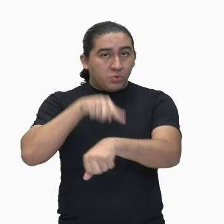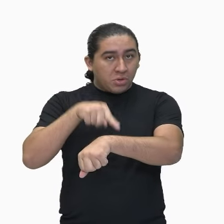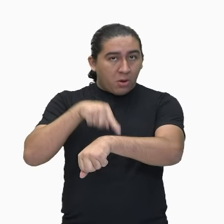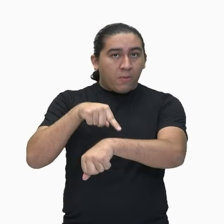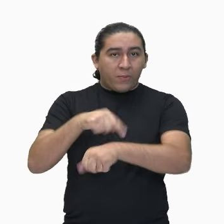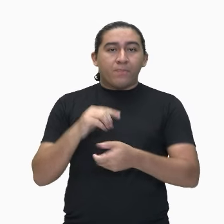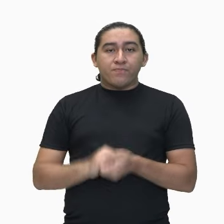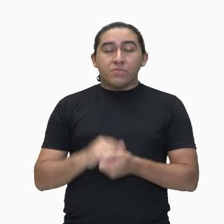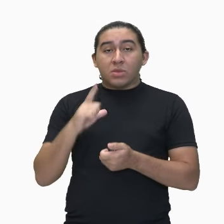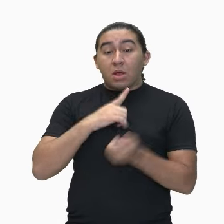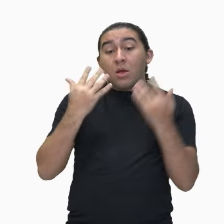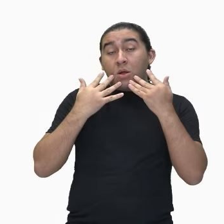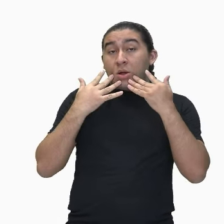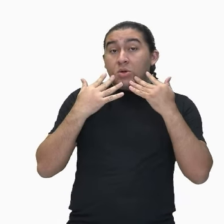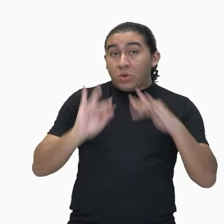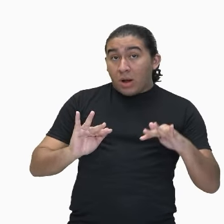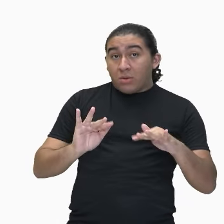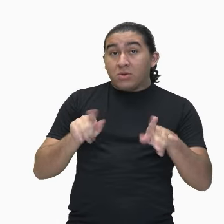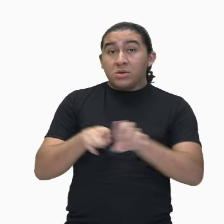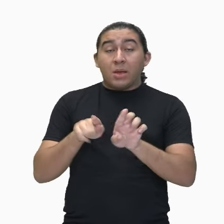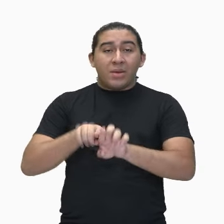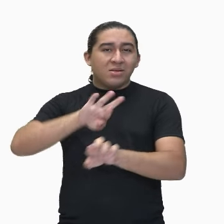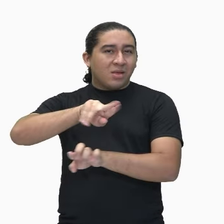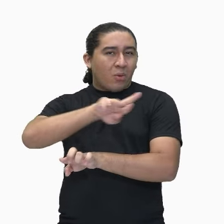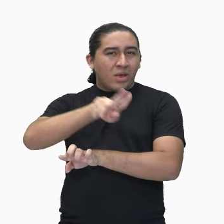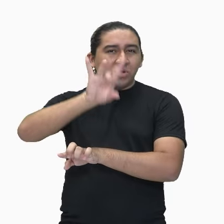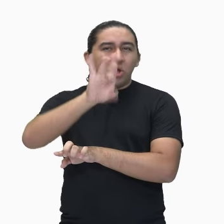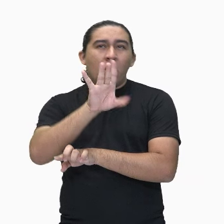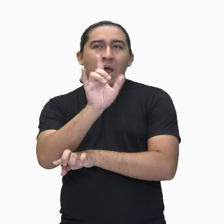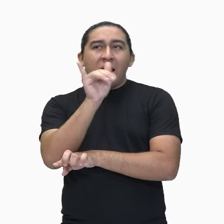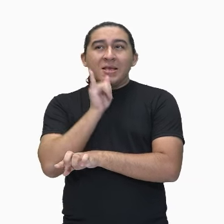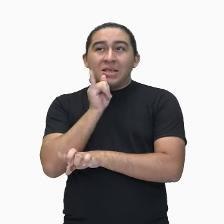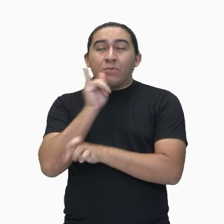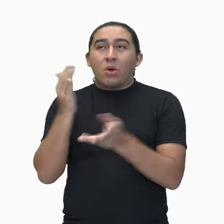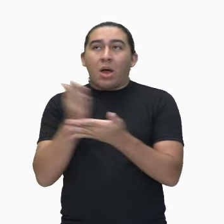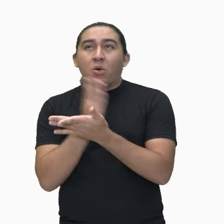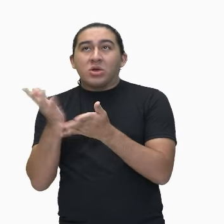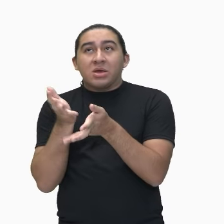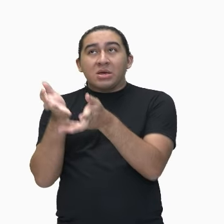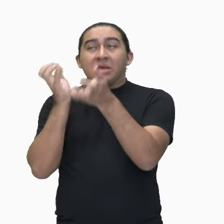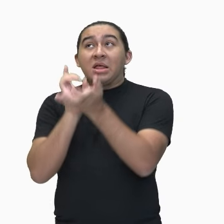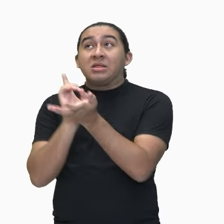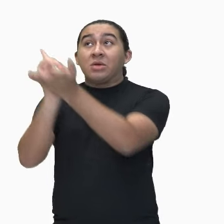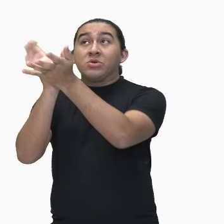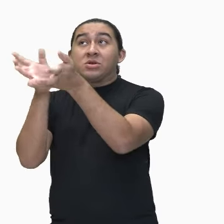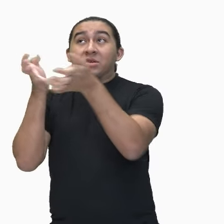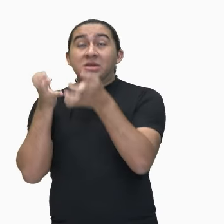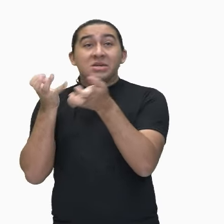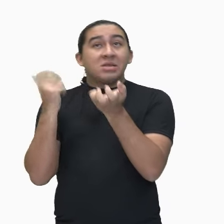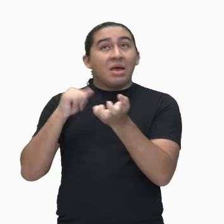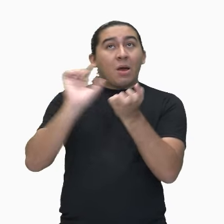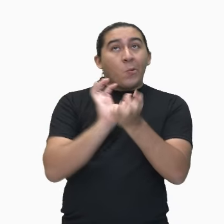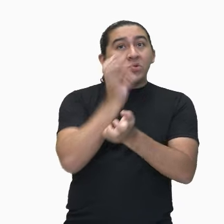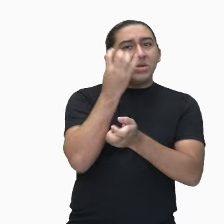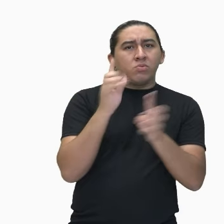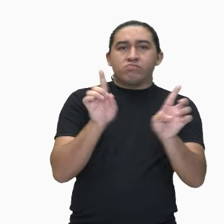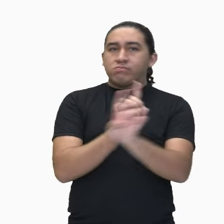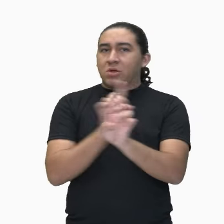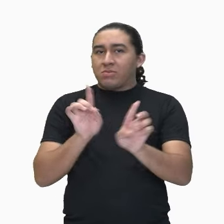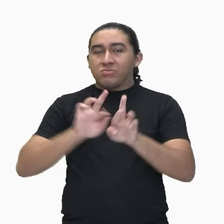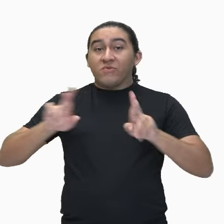Algo natural e não como um poder divino incompreensível. Olha só que